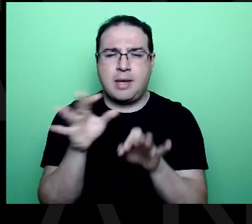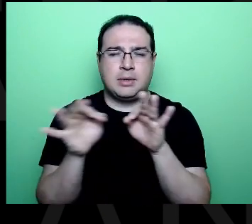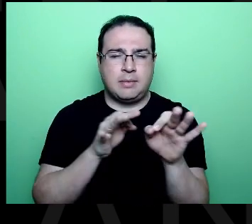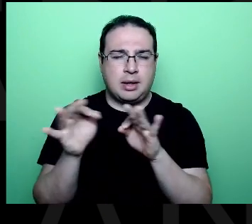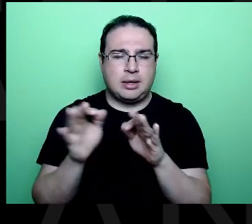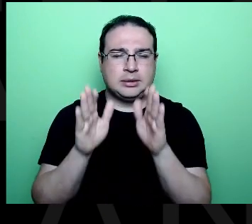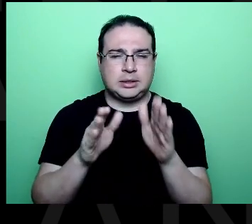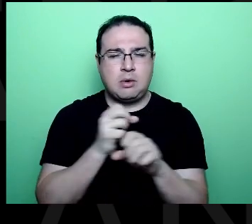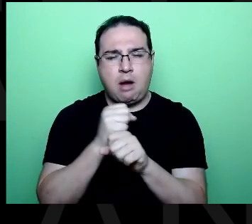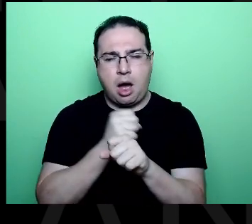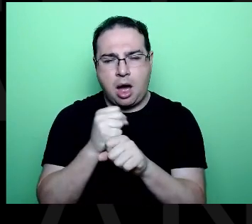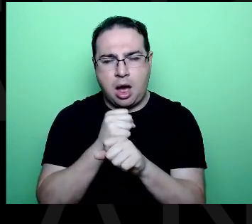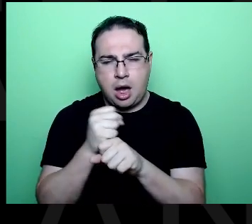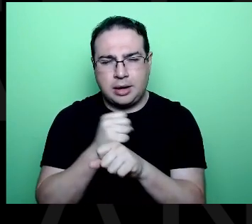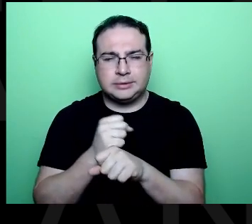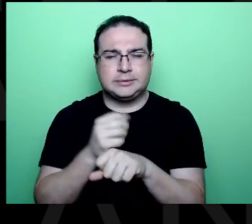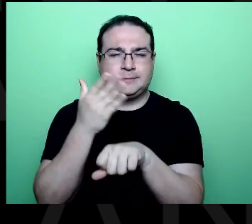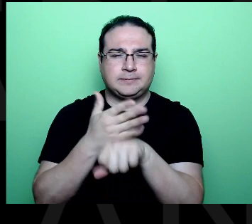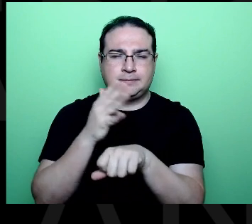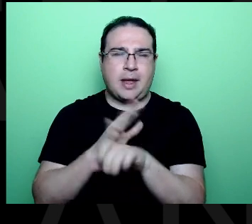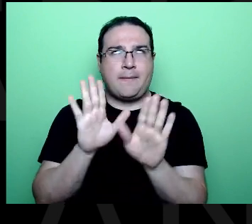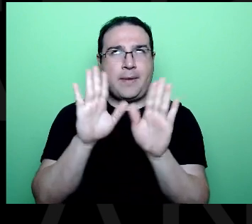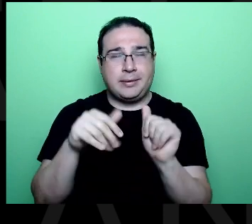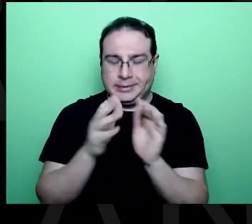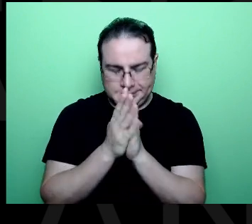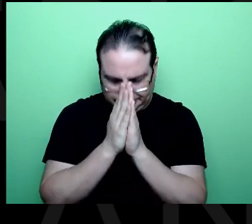encontro muito bem preparado.